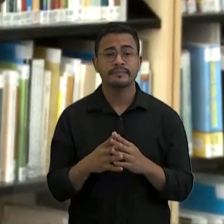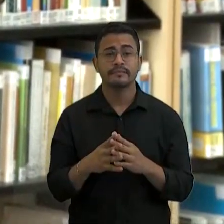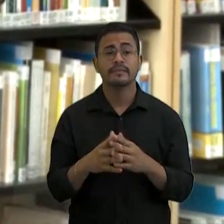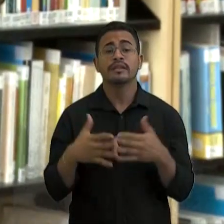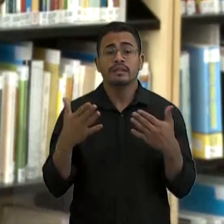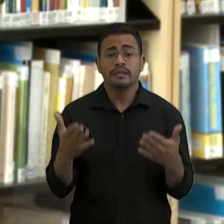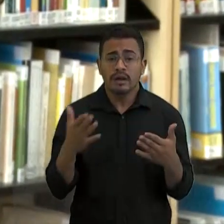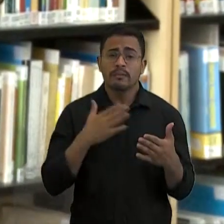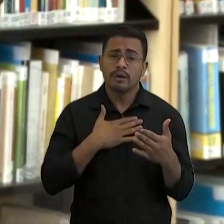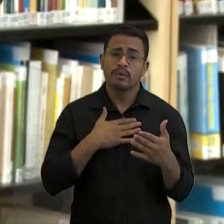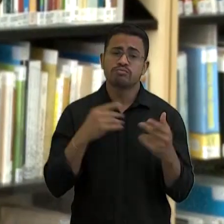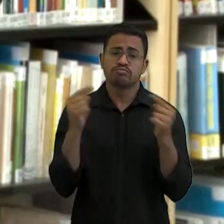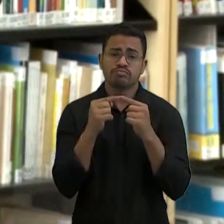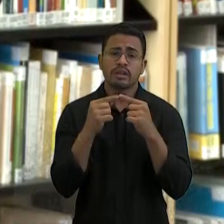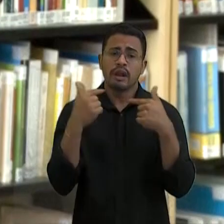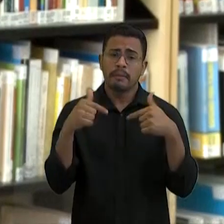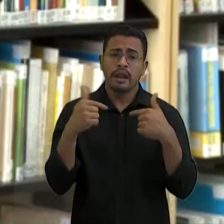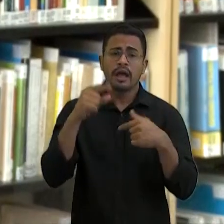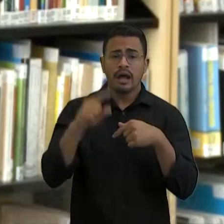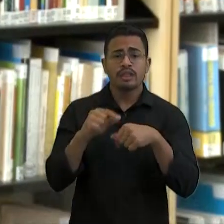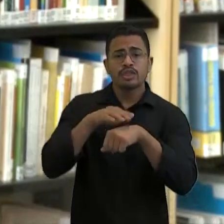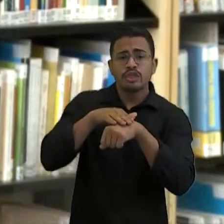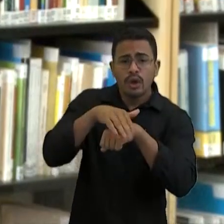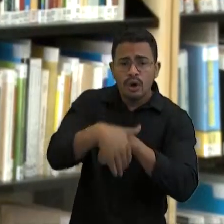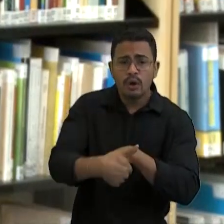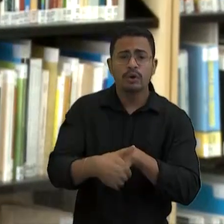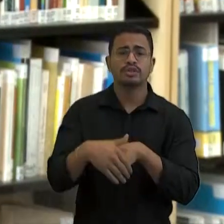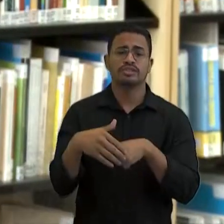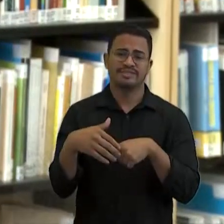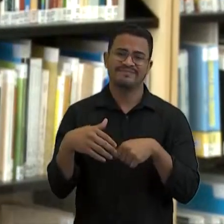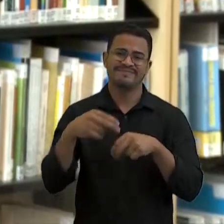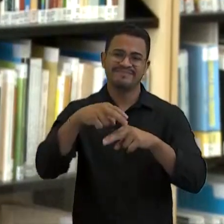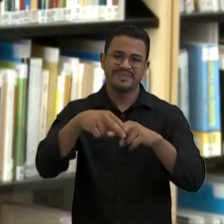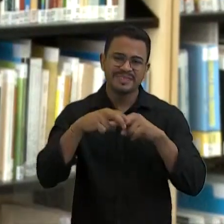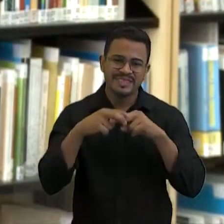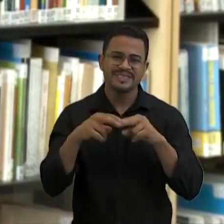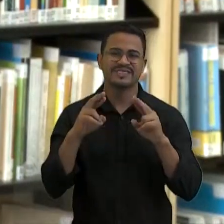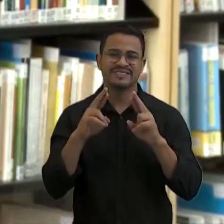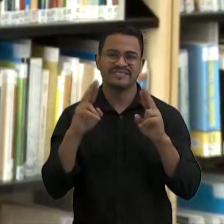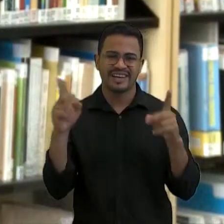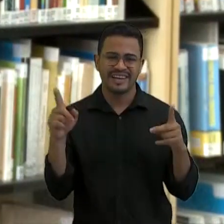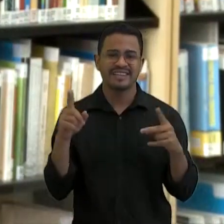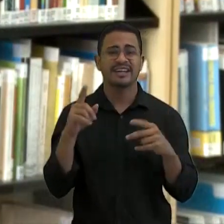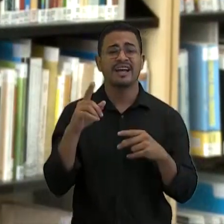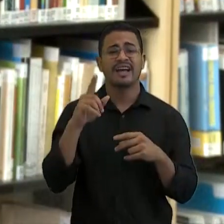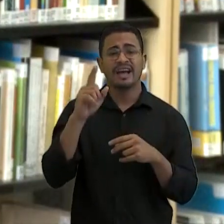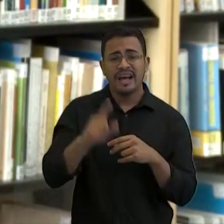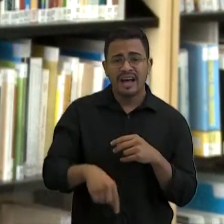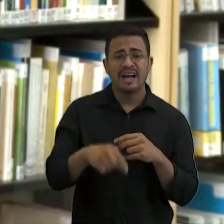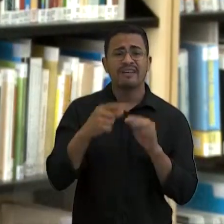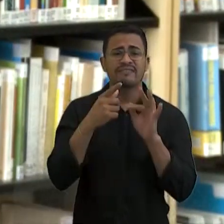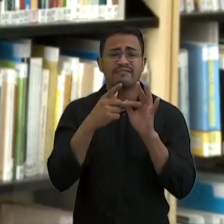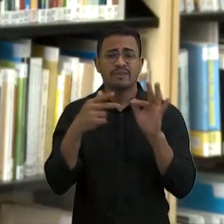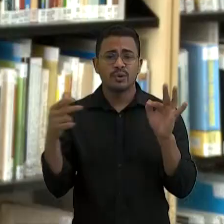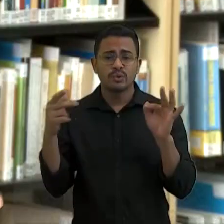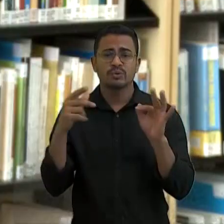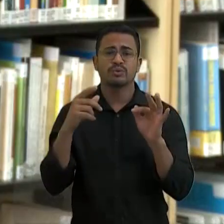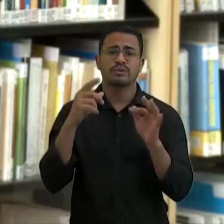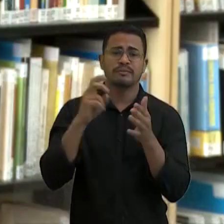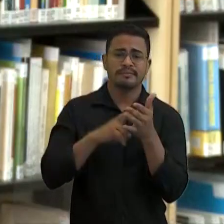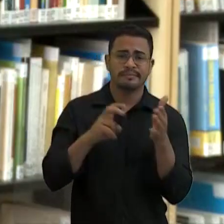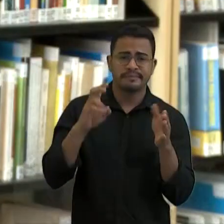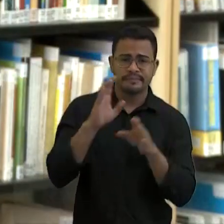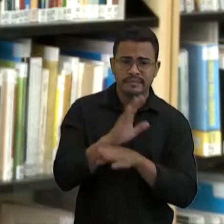trabalho mais à noite, daí essa diferença entre frutos do dia de faina, quer dizer, de